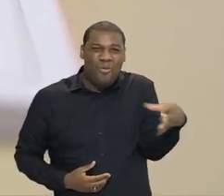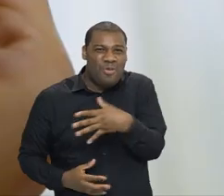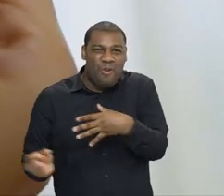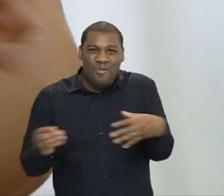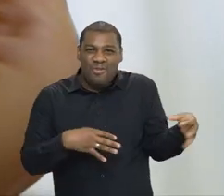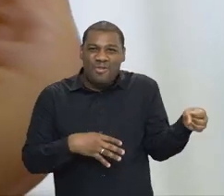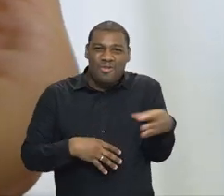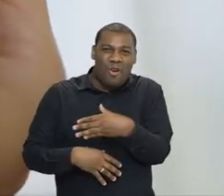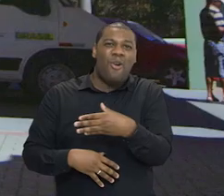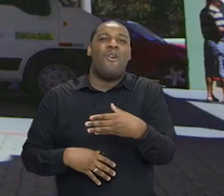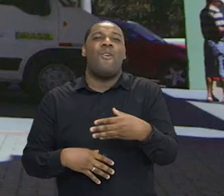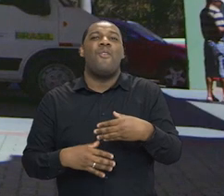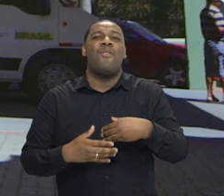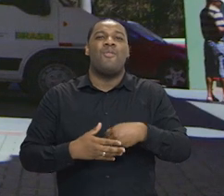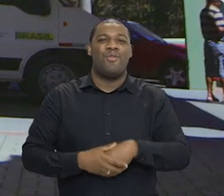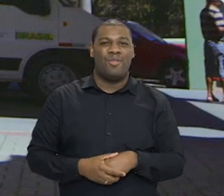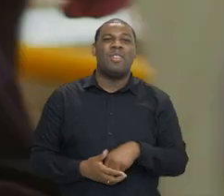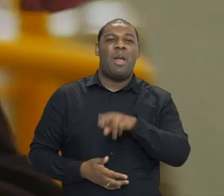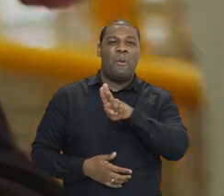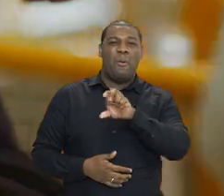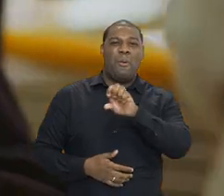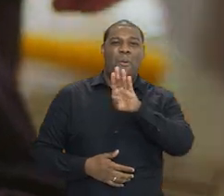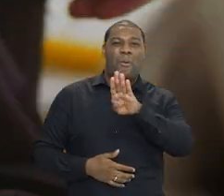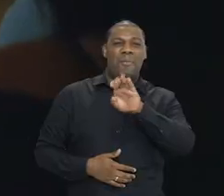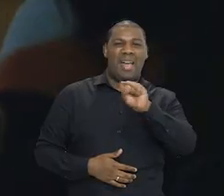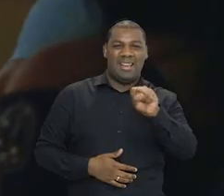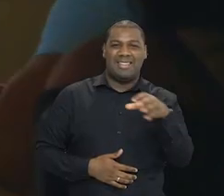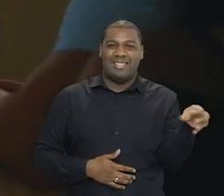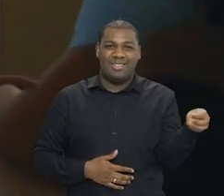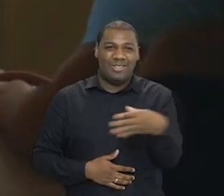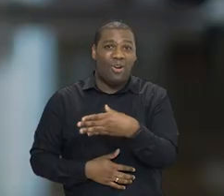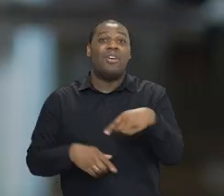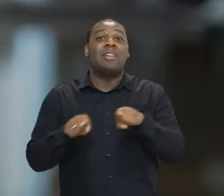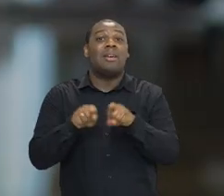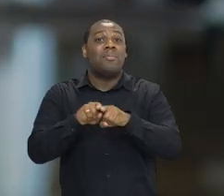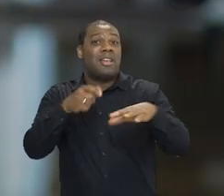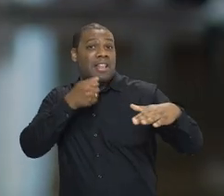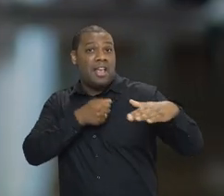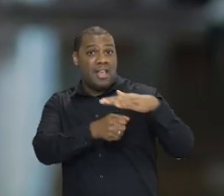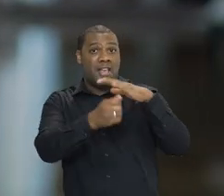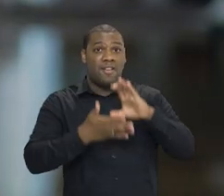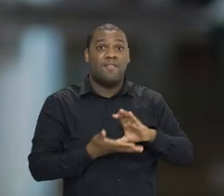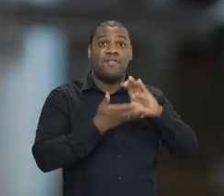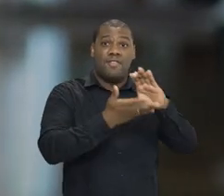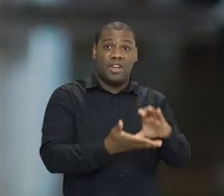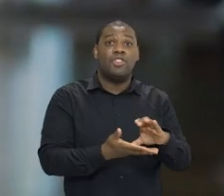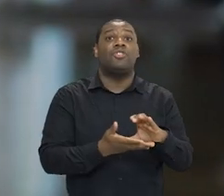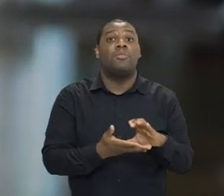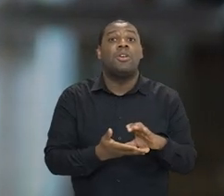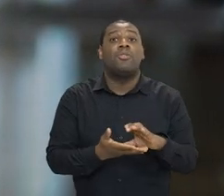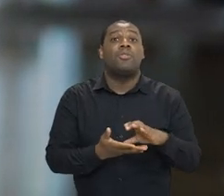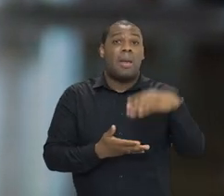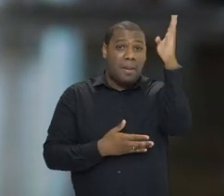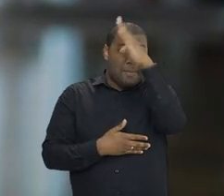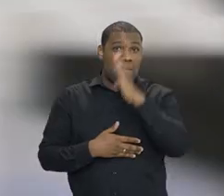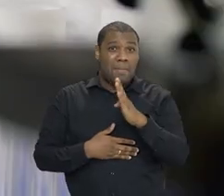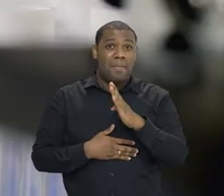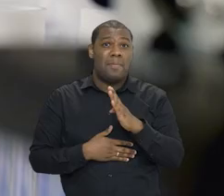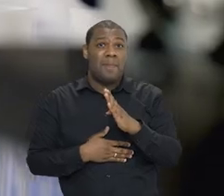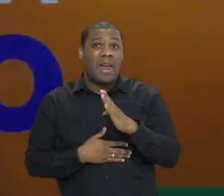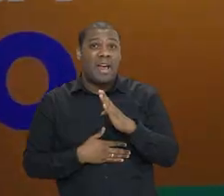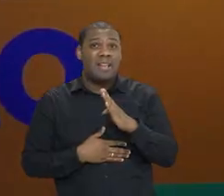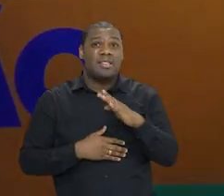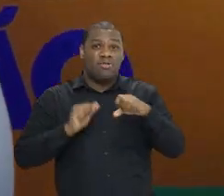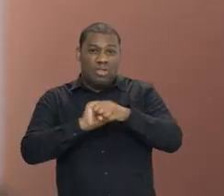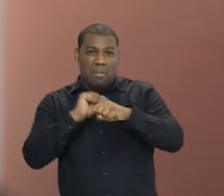saúde, maternidades, hospitais e centros de medicina especializada. Vamos também investir fortemente na preparação do Brasil